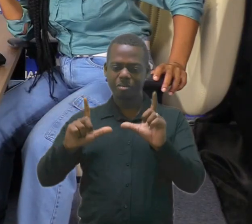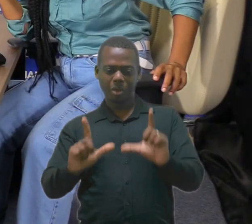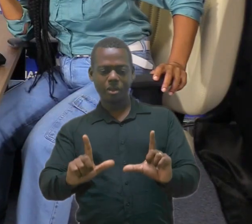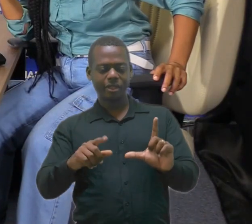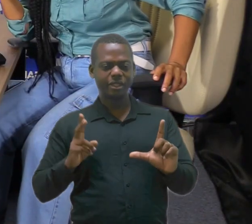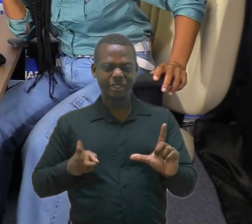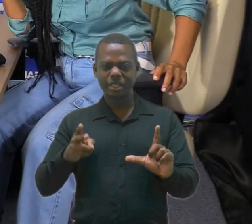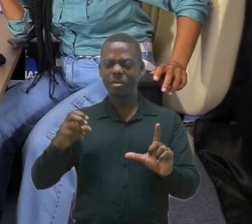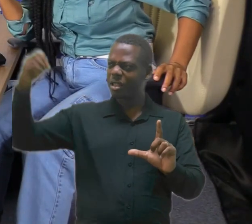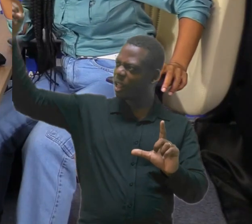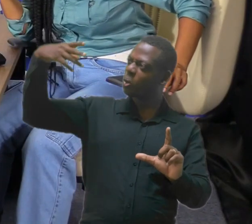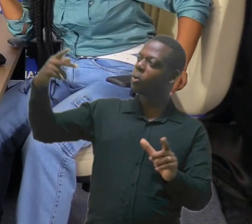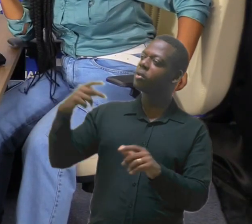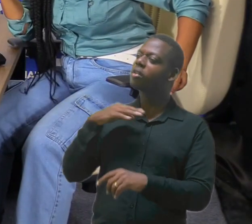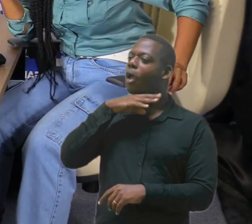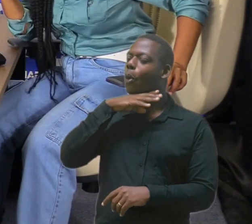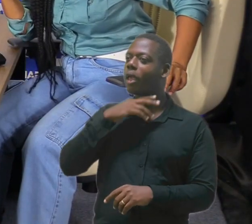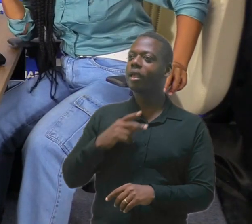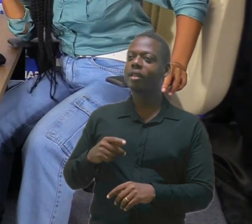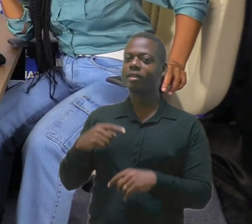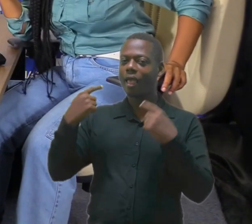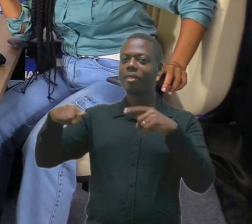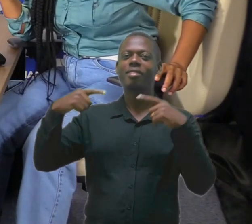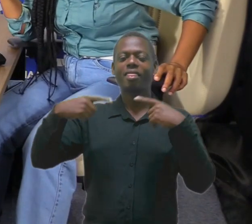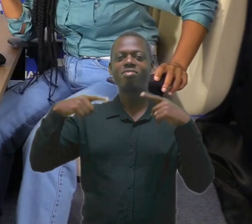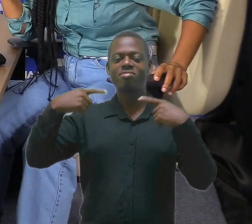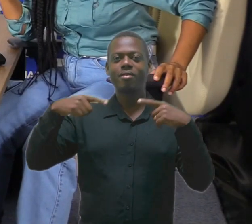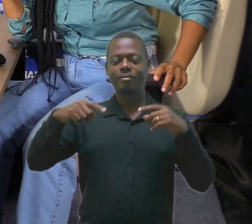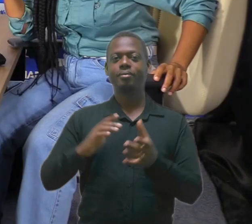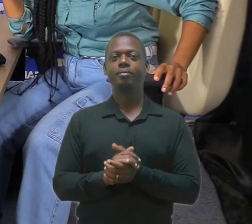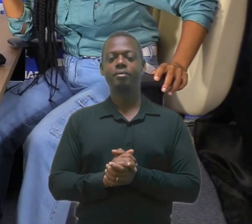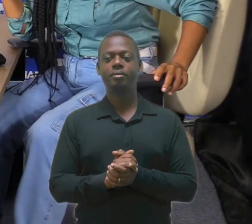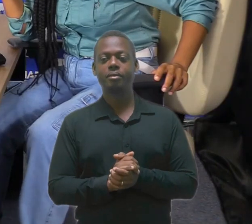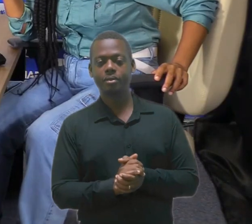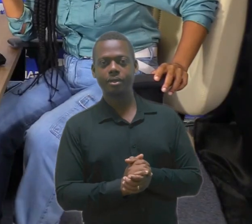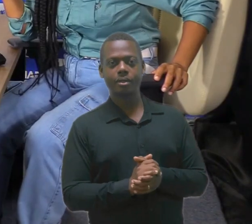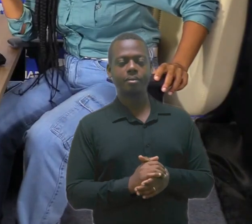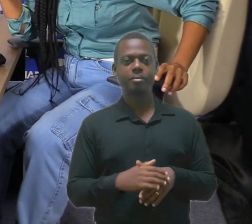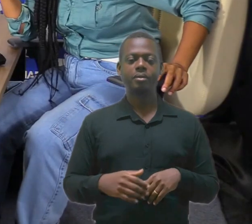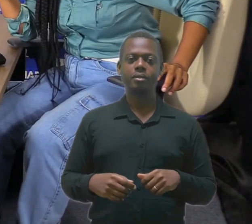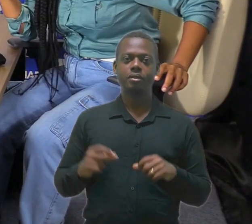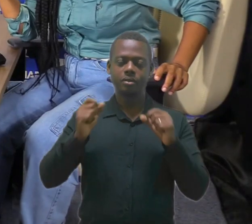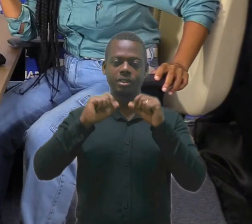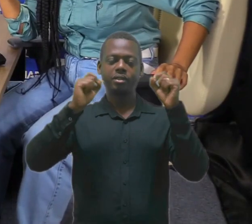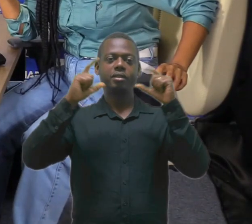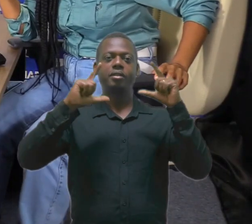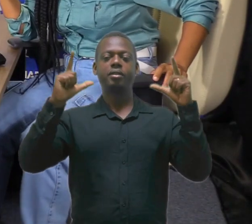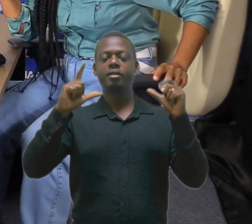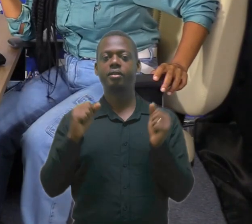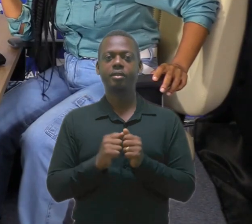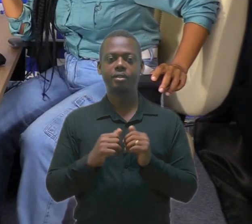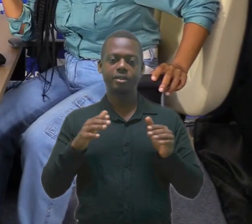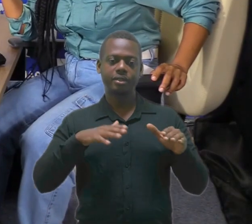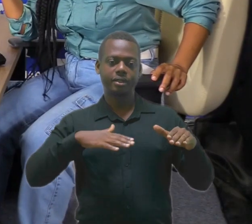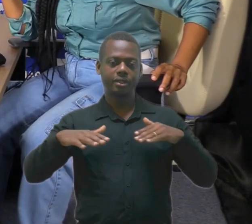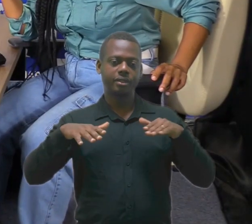essa câmera aqui, Elias. Pelo amor de Deus, essa luz, Elias. A luz está fraca, Elias? Mas assim, gente, porque vê como é. As pessoas vão se despertando, né,